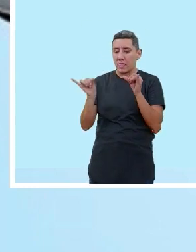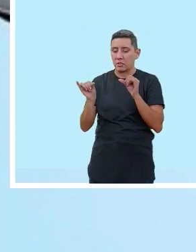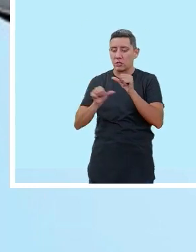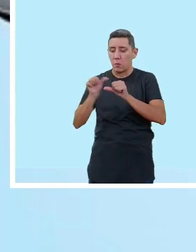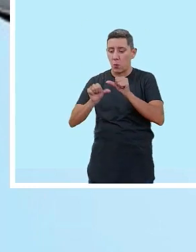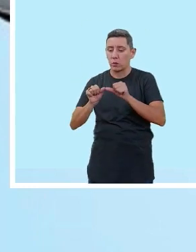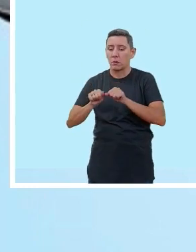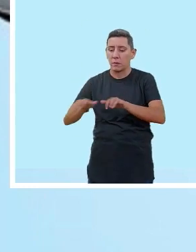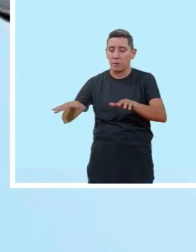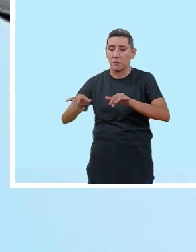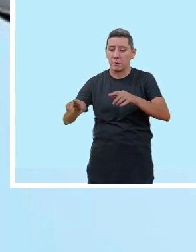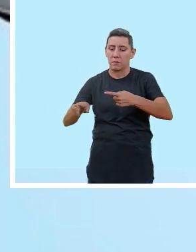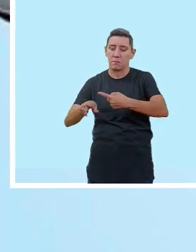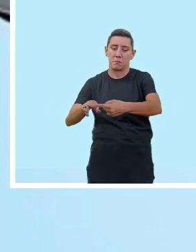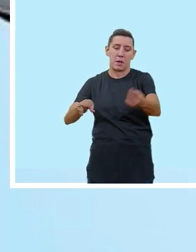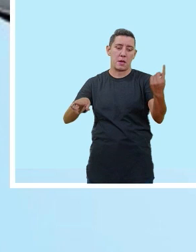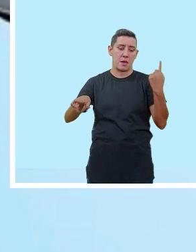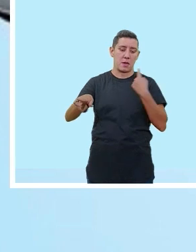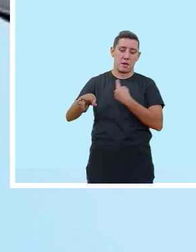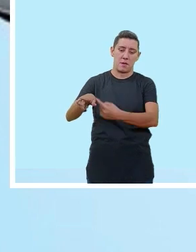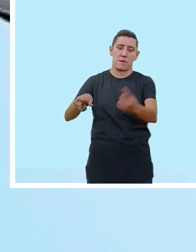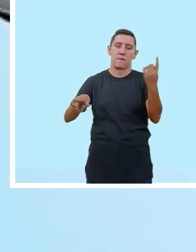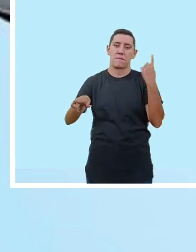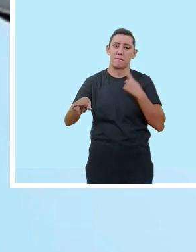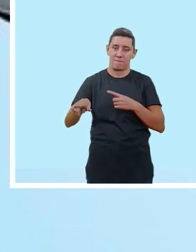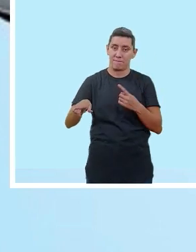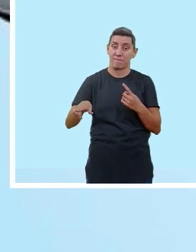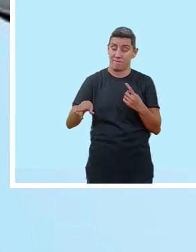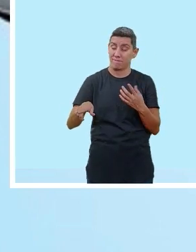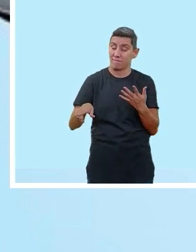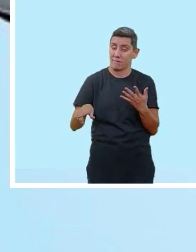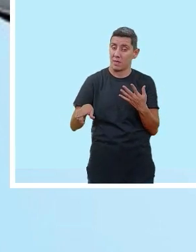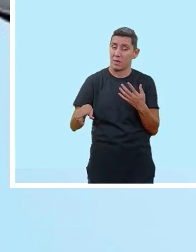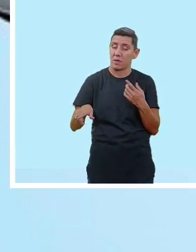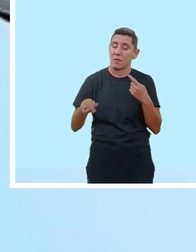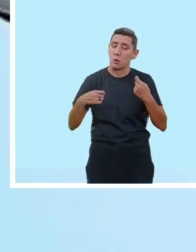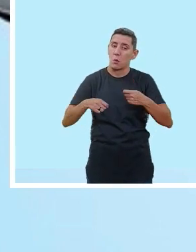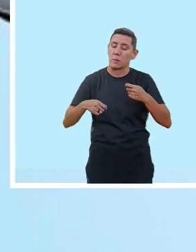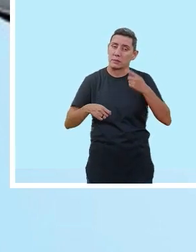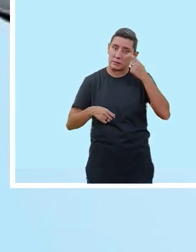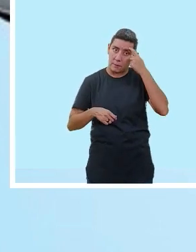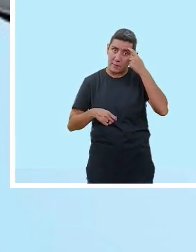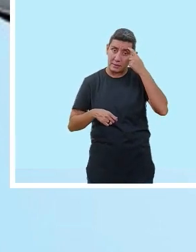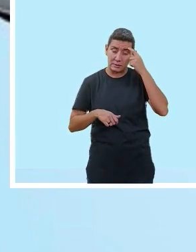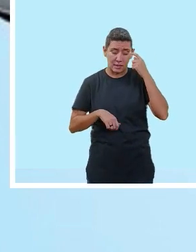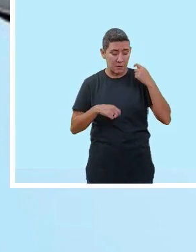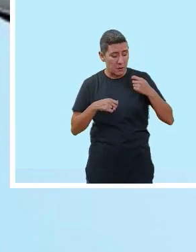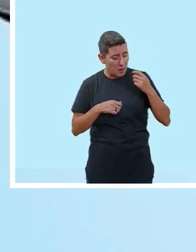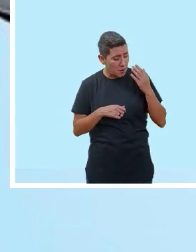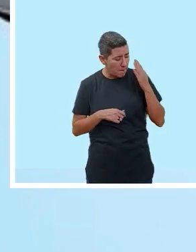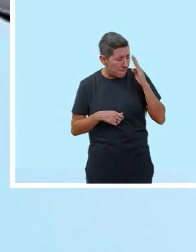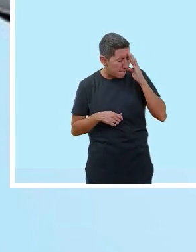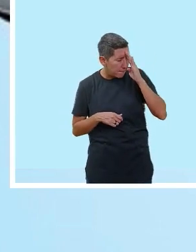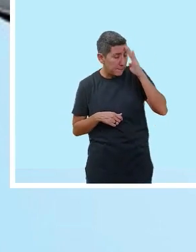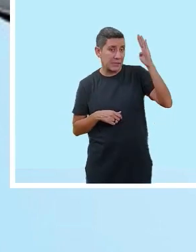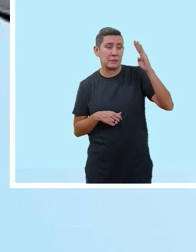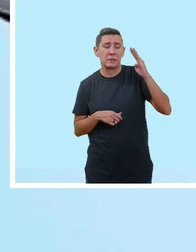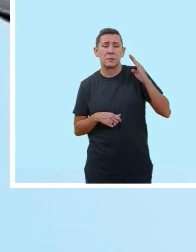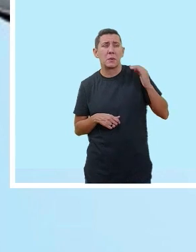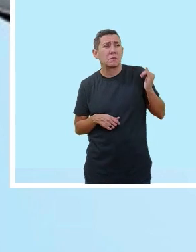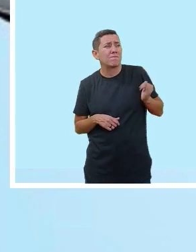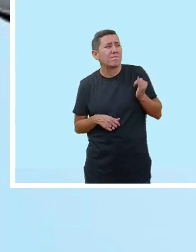Como nós fazemos isso? Mais fontes renováveis. Esse é o principal ponto em relação a esse